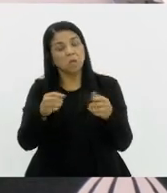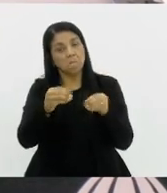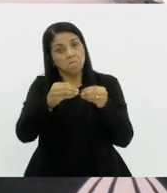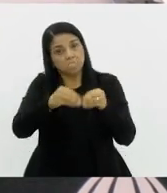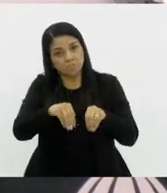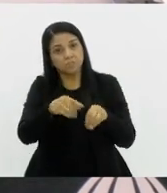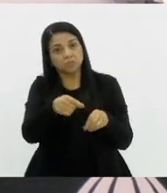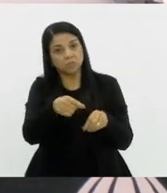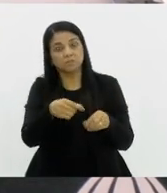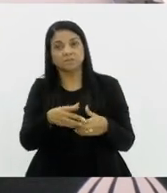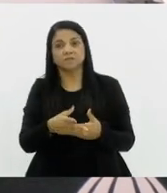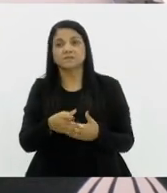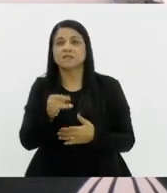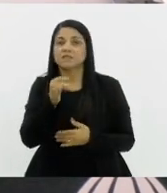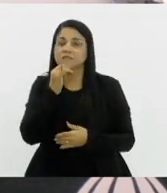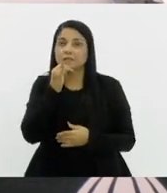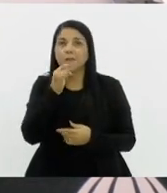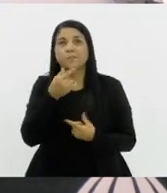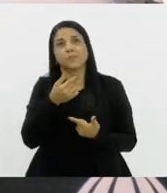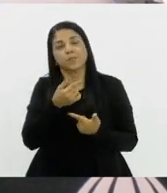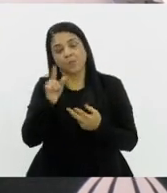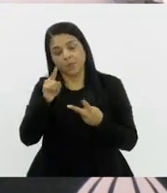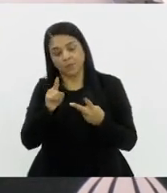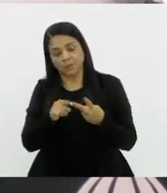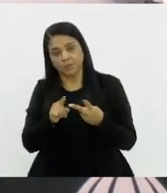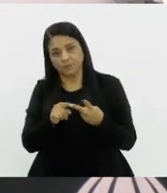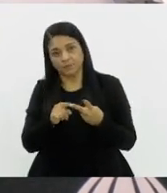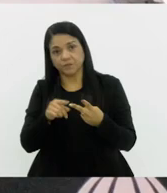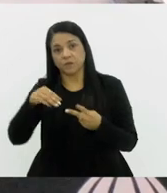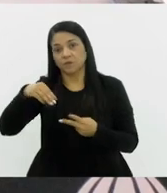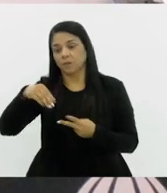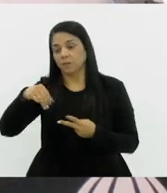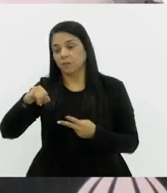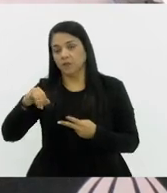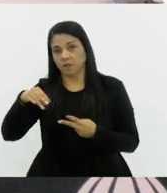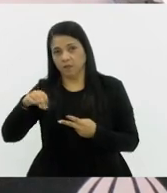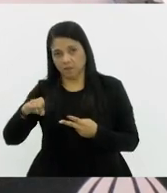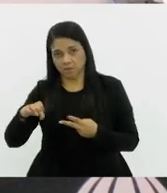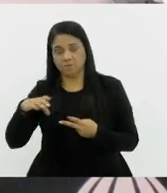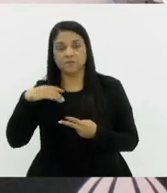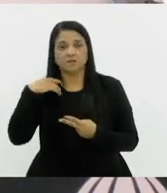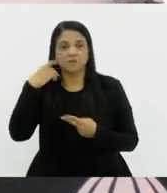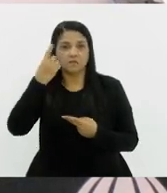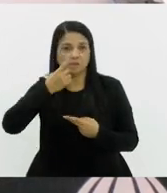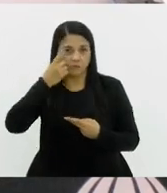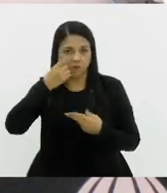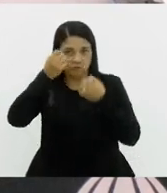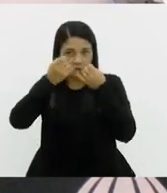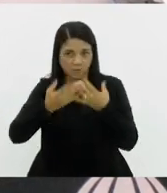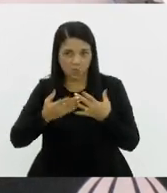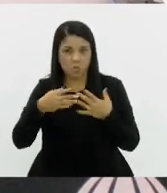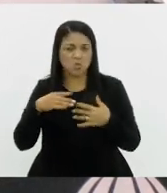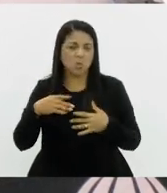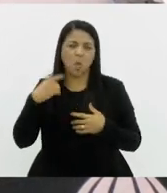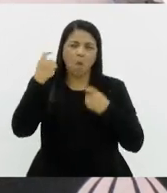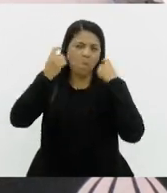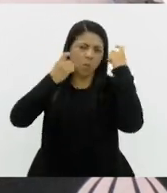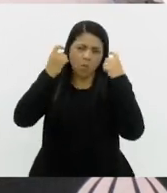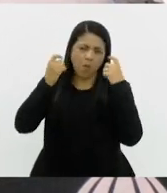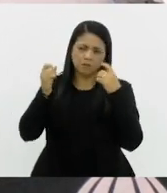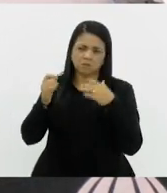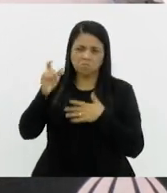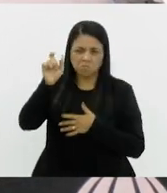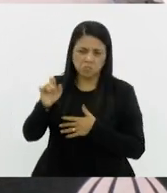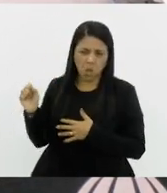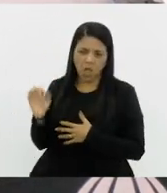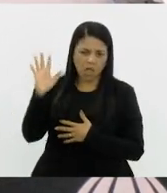aí, outra questão também, que foi o Mink que falou, eu estou menos preocupada com os bacanas, embora eu ache horrível a questão